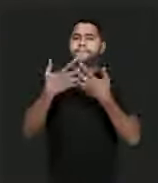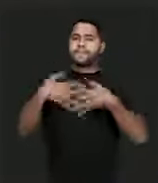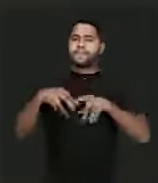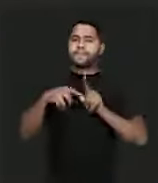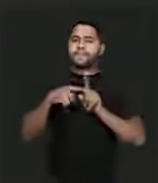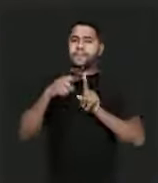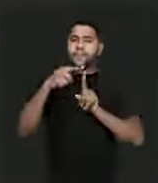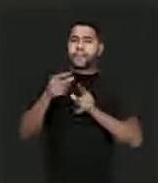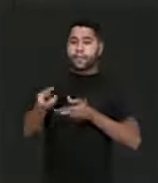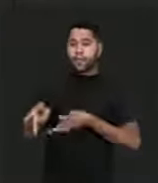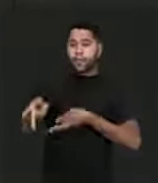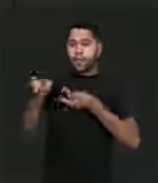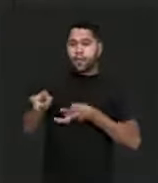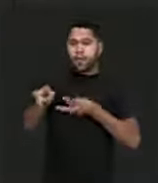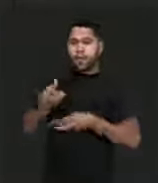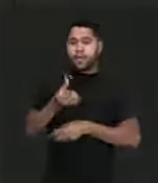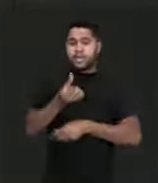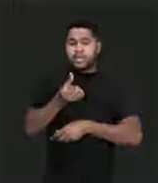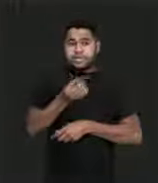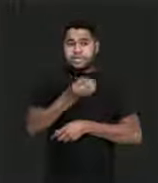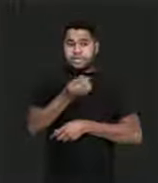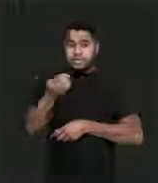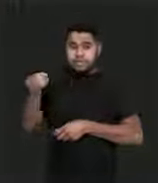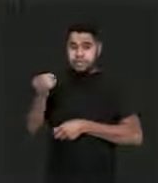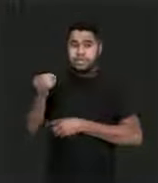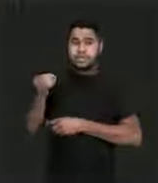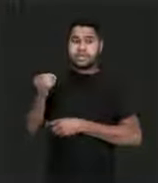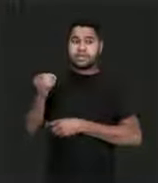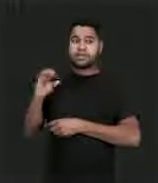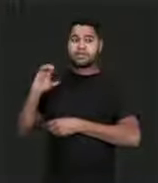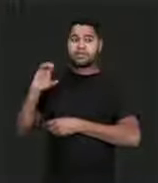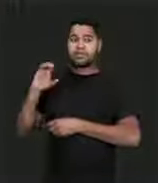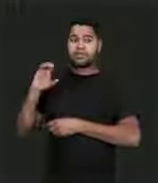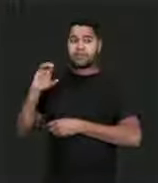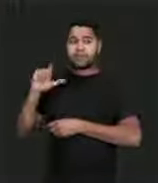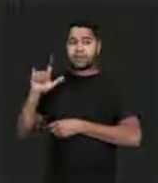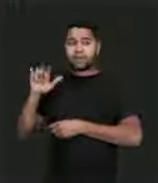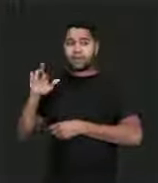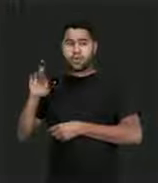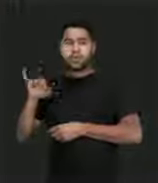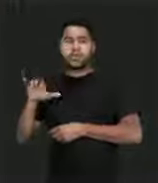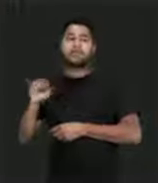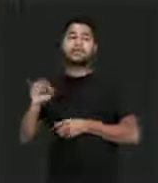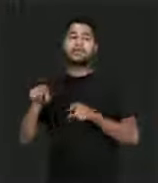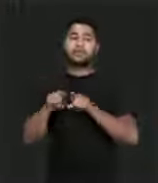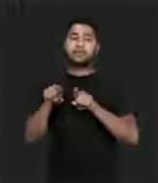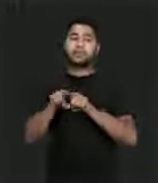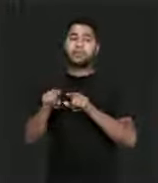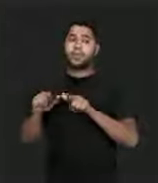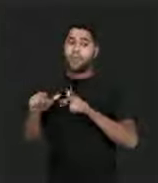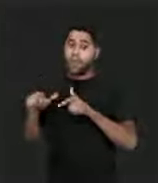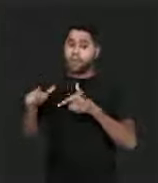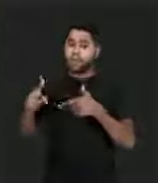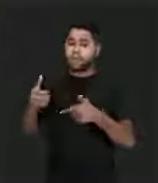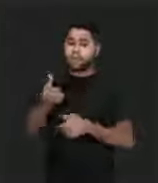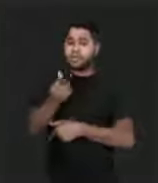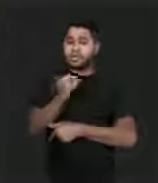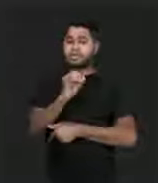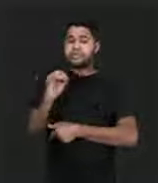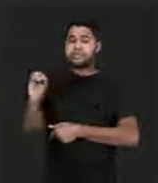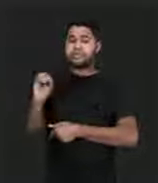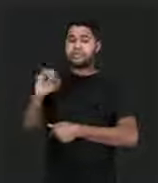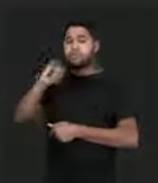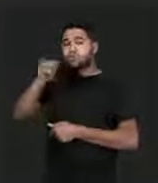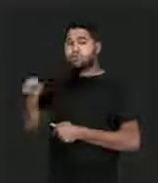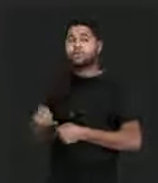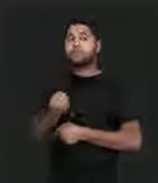retira 600 calorias da fonte quente e realiza um trabalho de 600 joules tem um rendimento